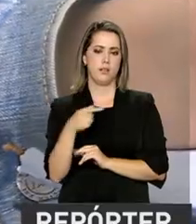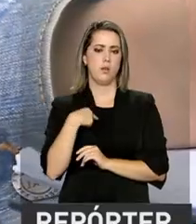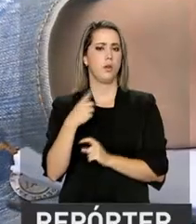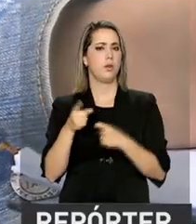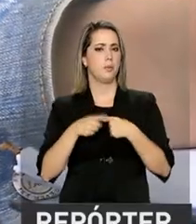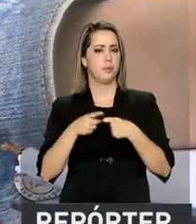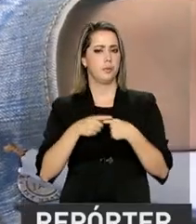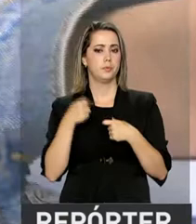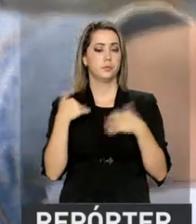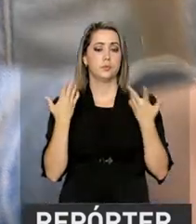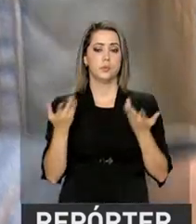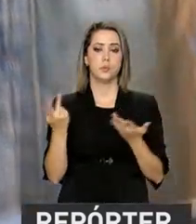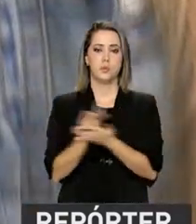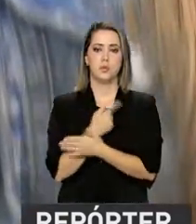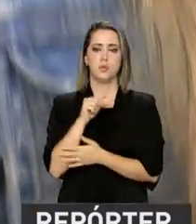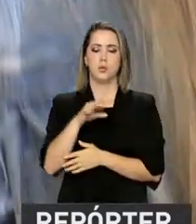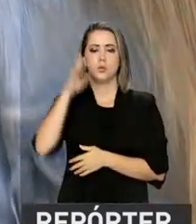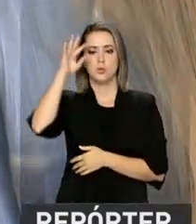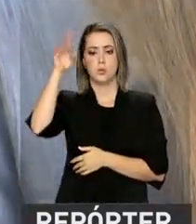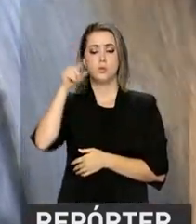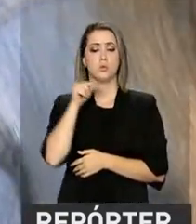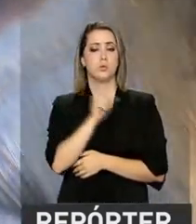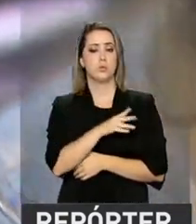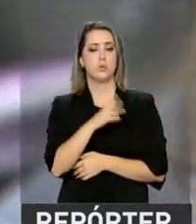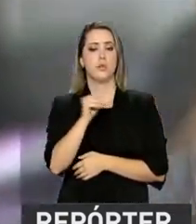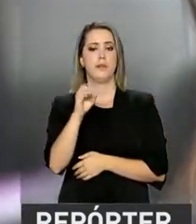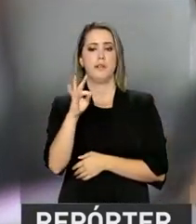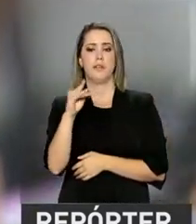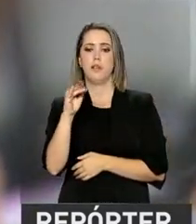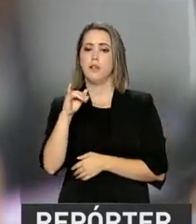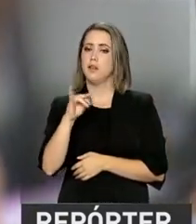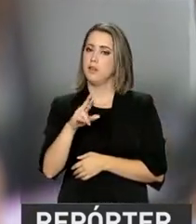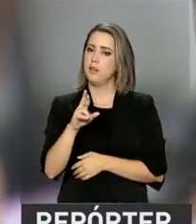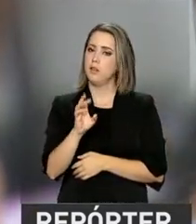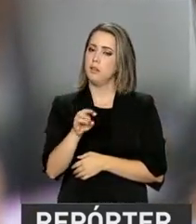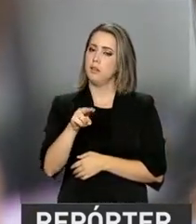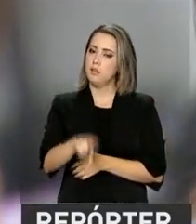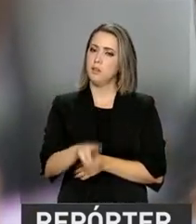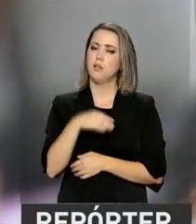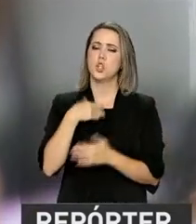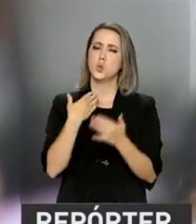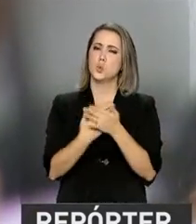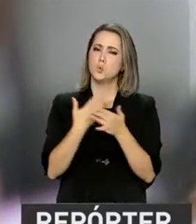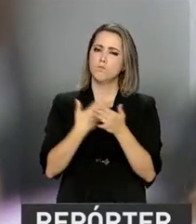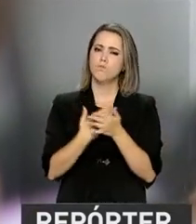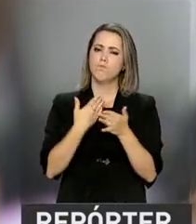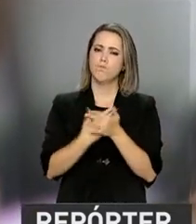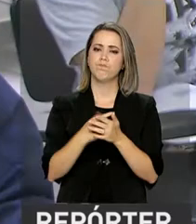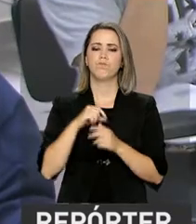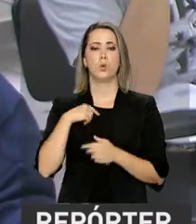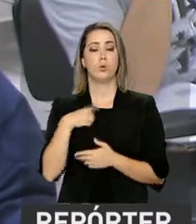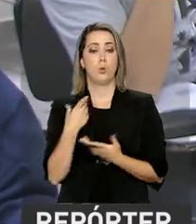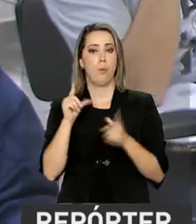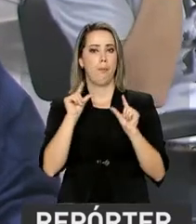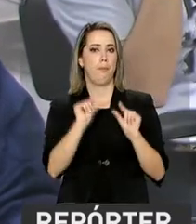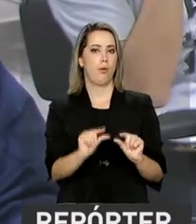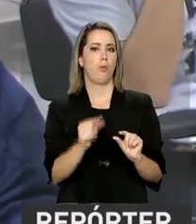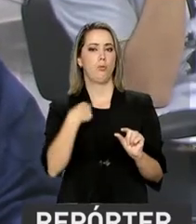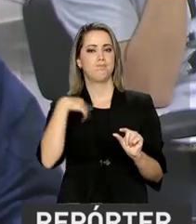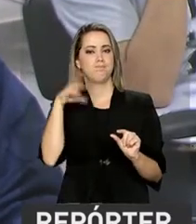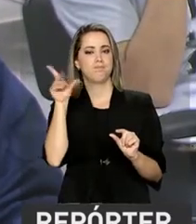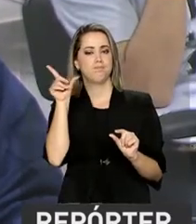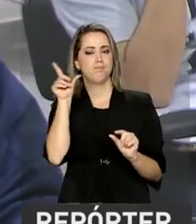E para realizar o seu sonho de ser médica, Catarina encara uma rotina dura de estudos e de poucas horas de sono, mas ela